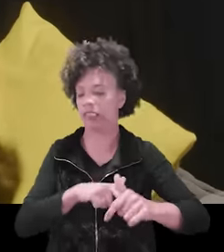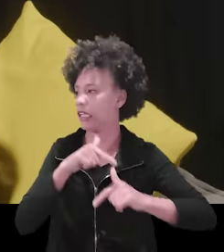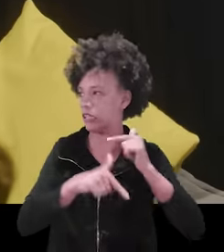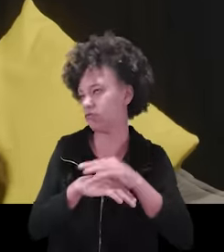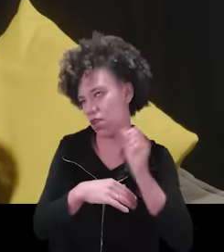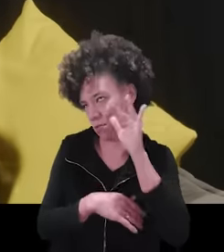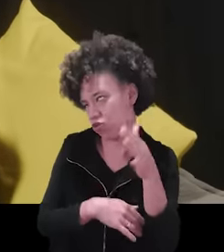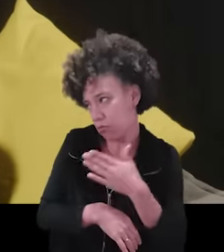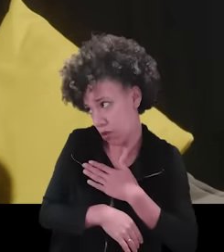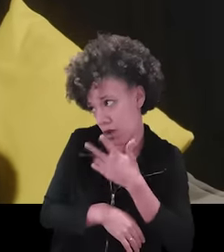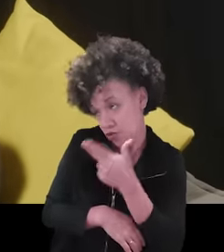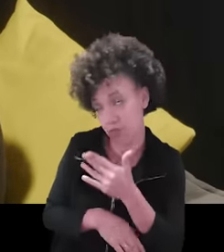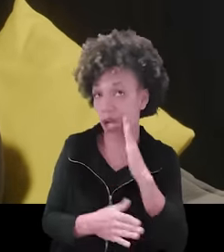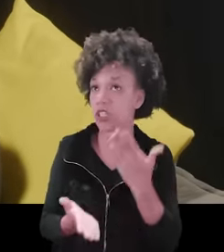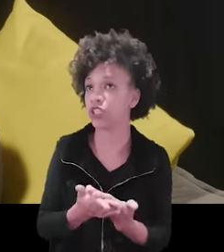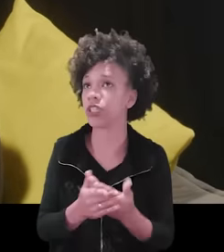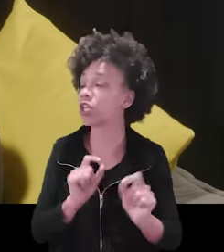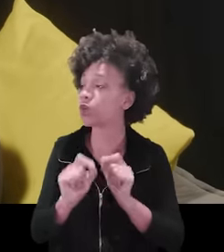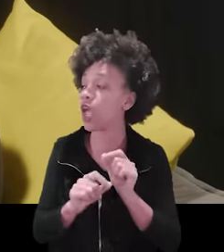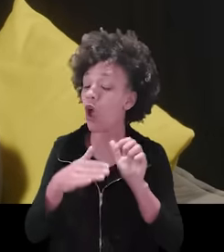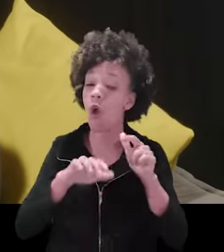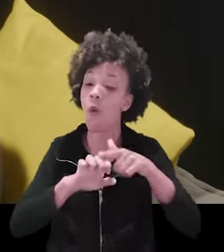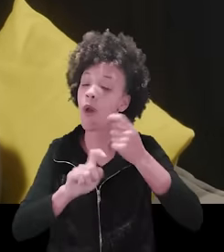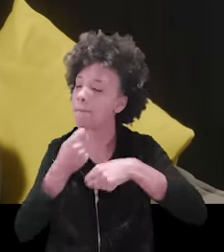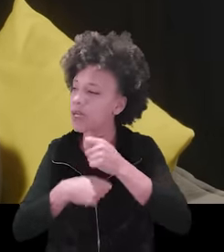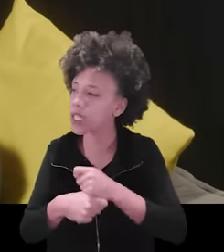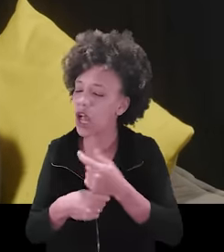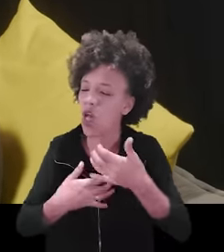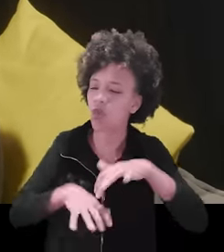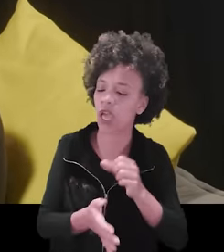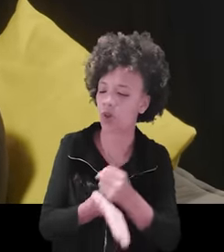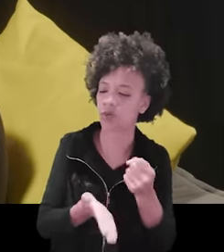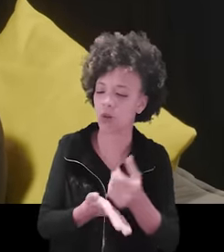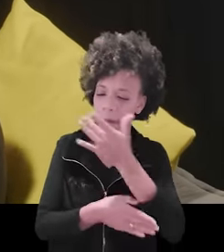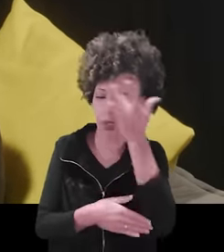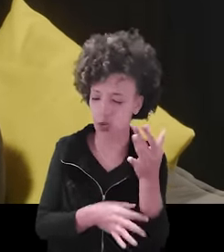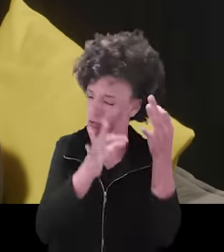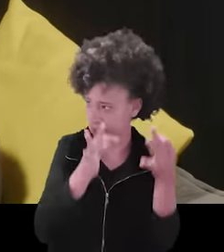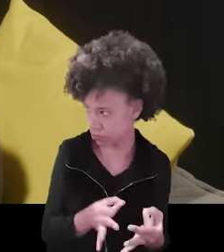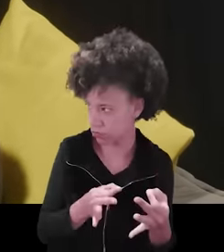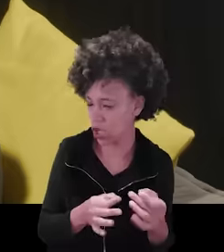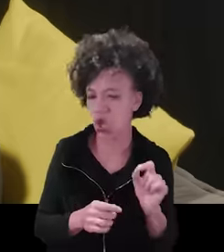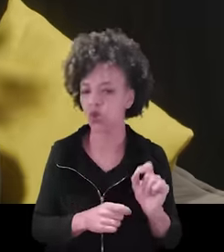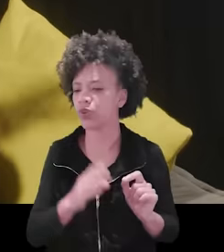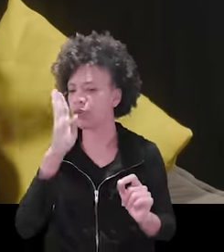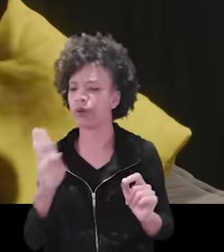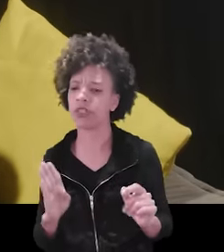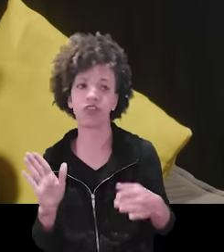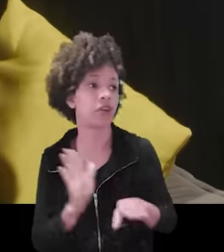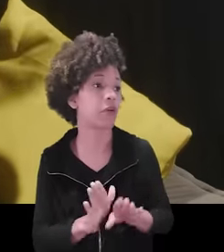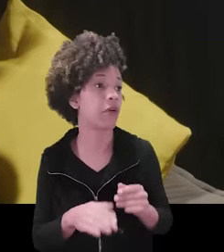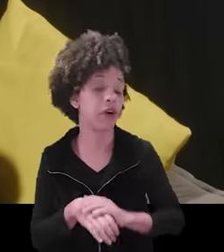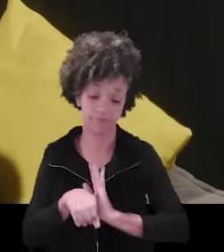ele vai Eu imagino meu achismo leva aquele que o empresário ele vai querer contratar um cara que está regularizado do que o